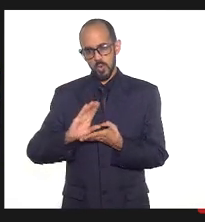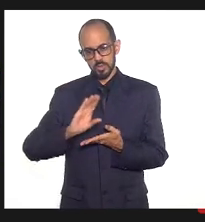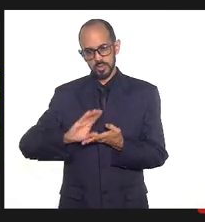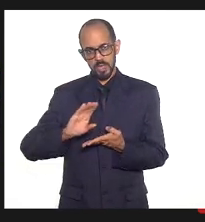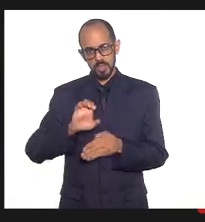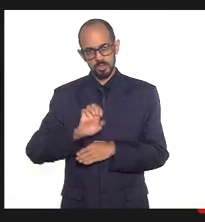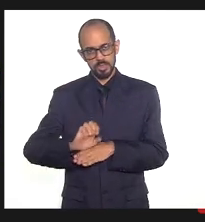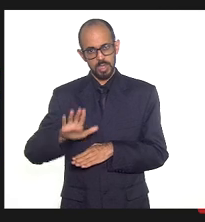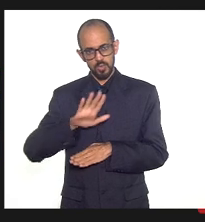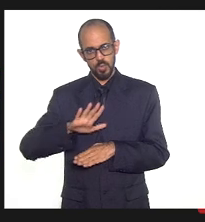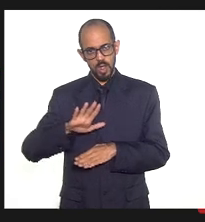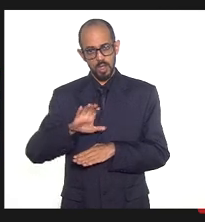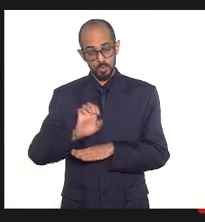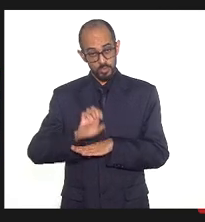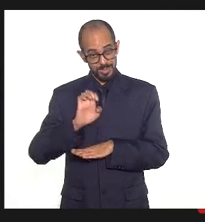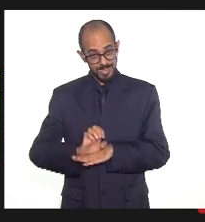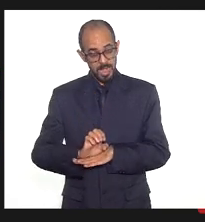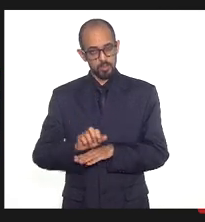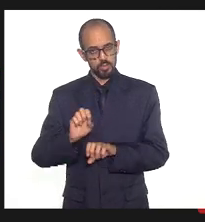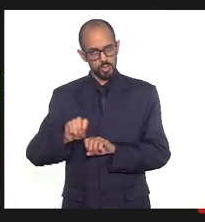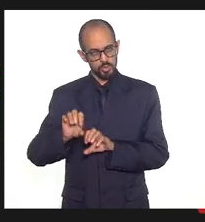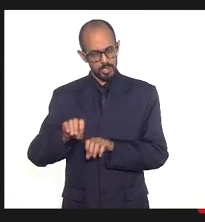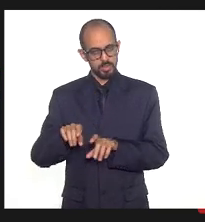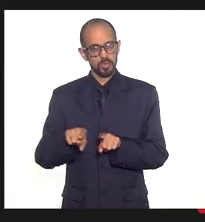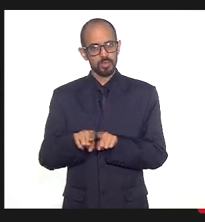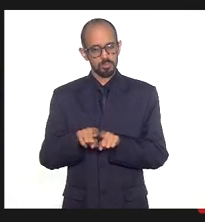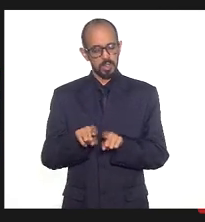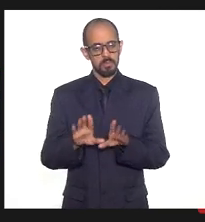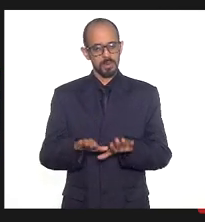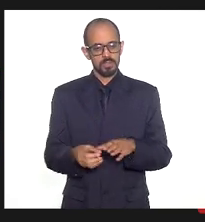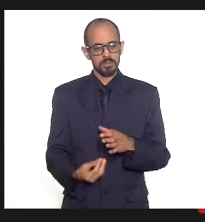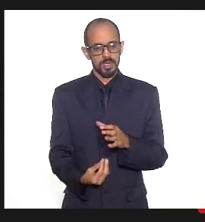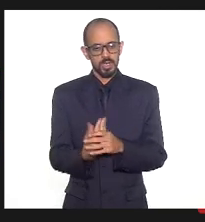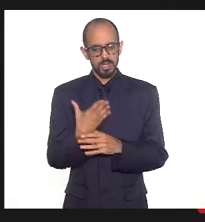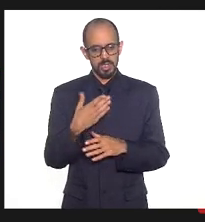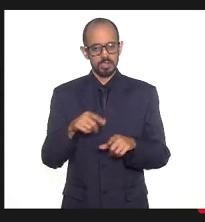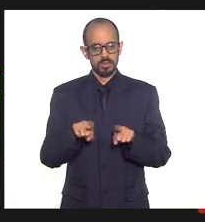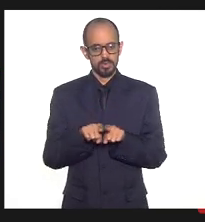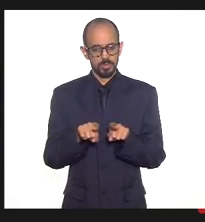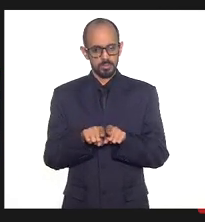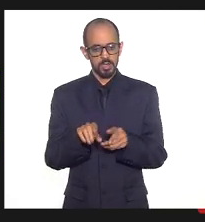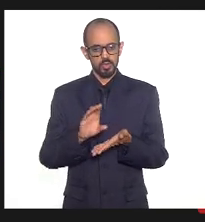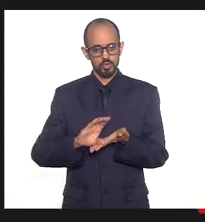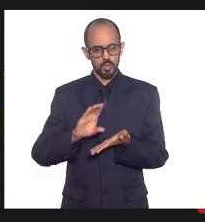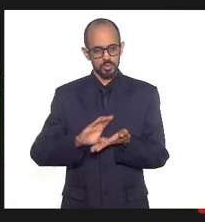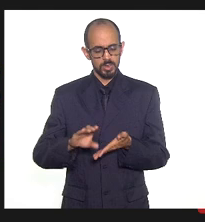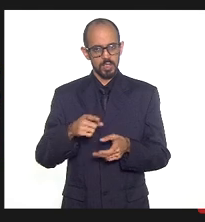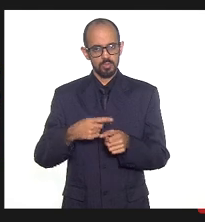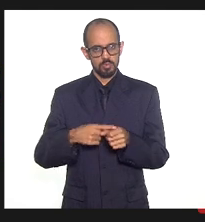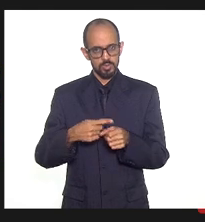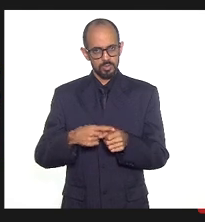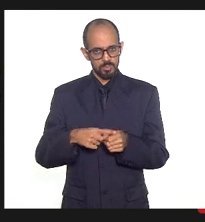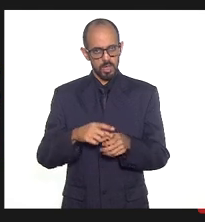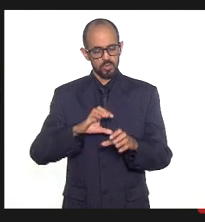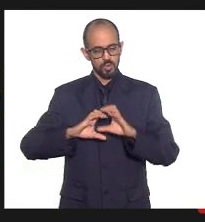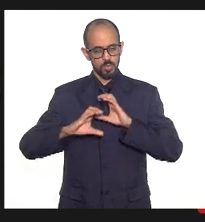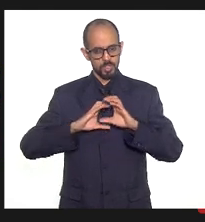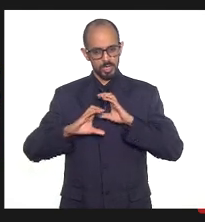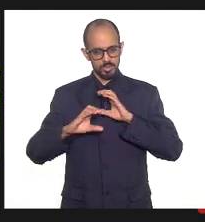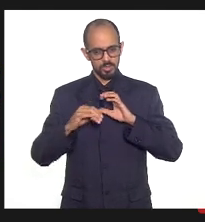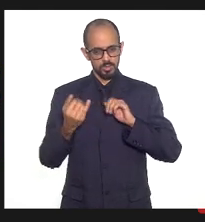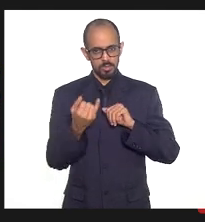isso sirva de modelo para a criação, para o surgimento dos conselhos municipais de comunicação. Isso é